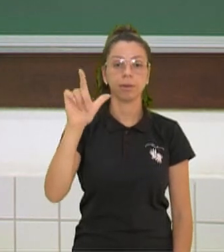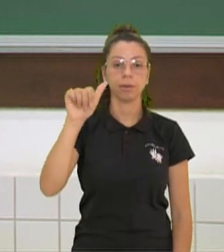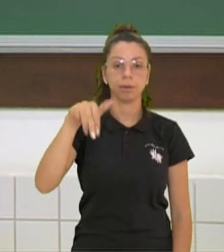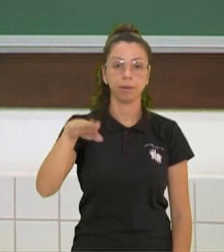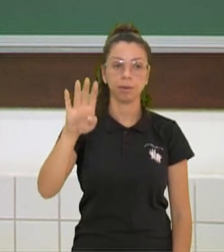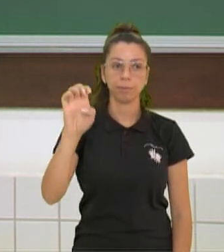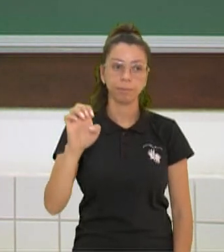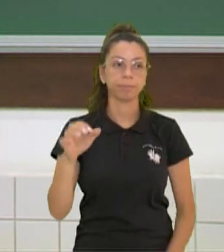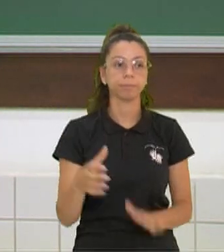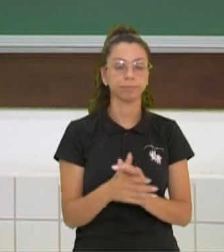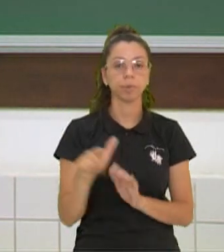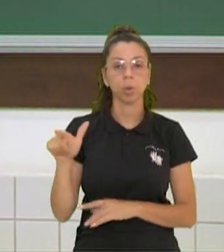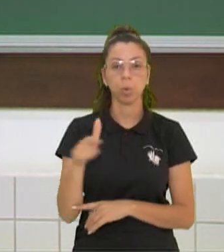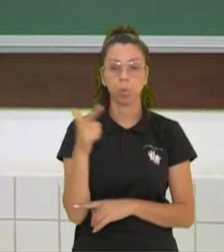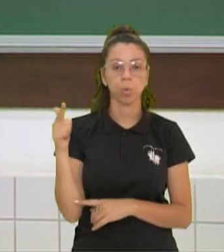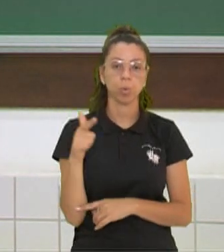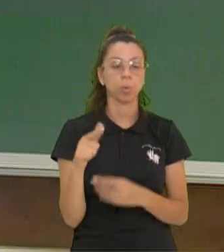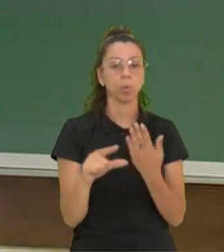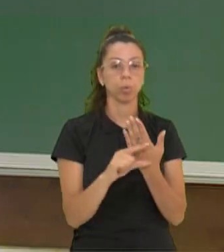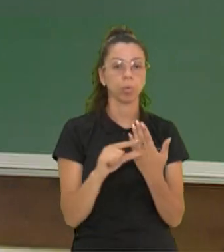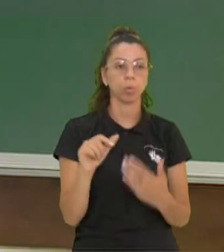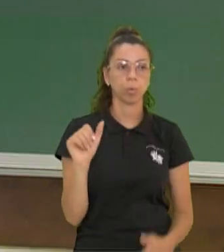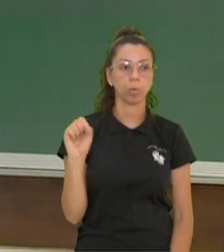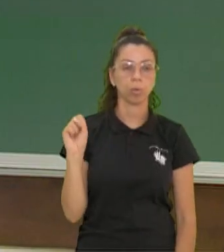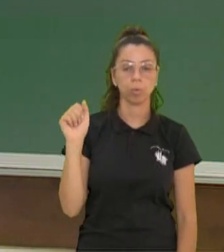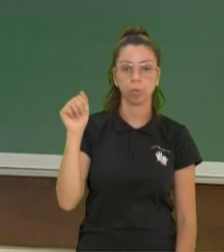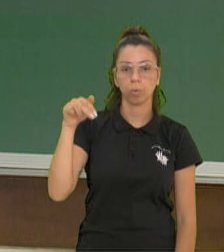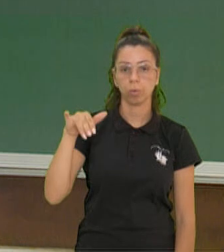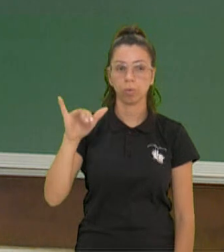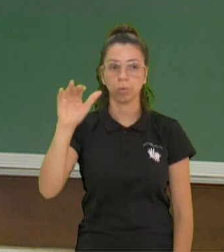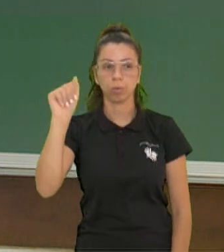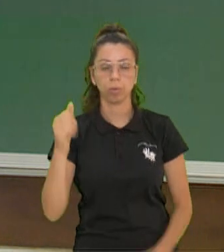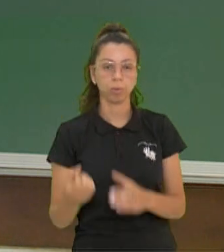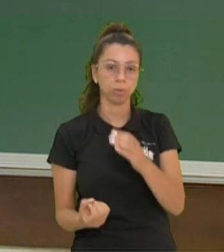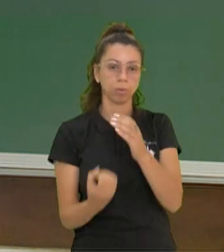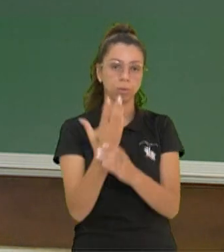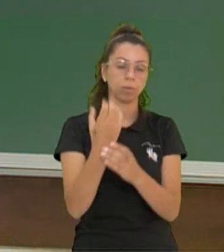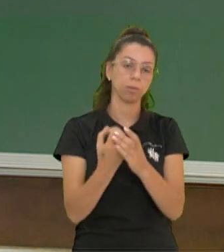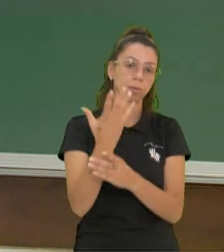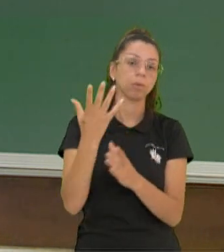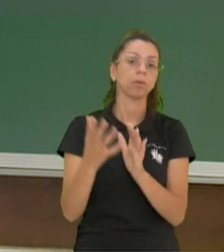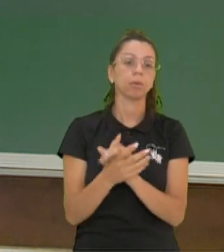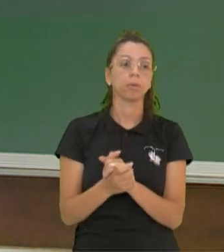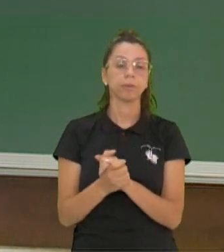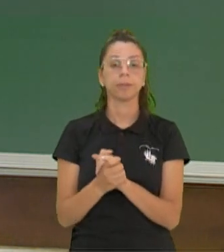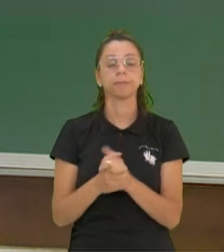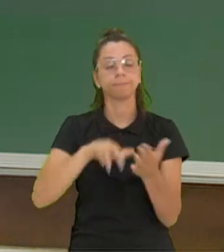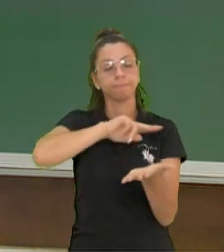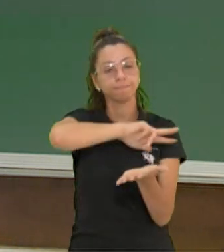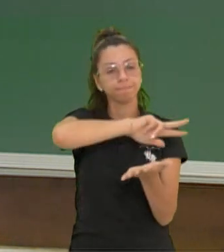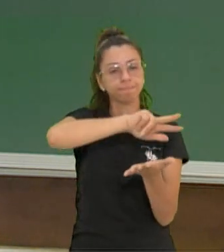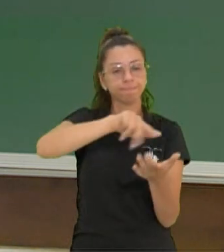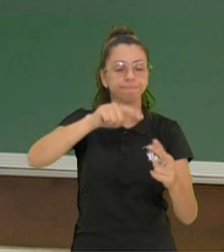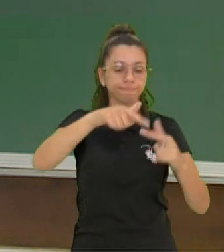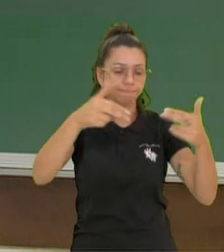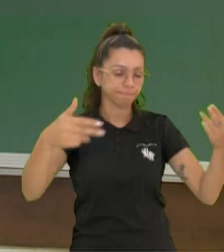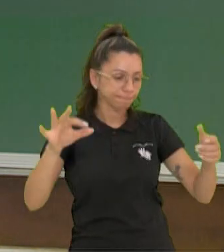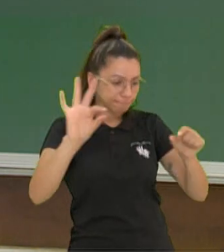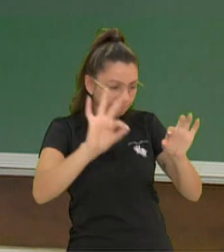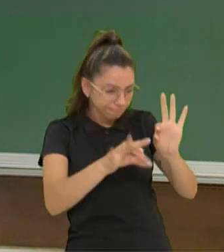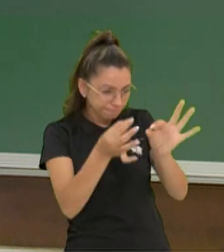Sônia Gomes, outra artista brasileira, né, artista mineira, cria suas obras com pluralidade de materiais que são